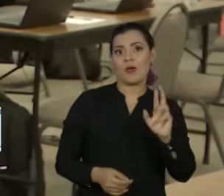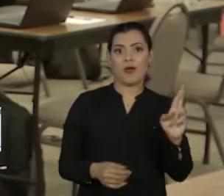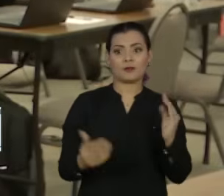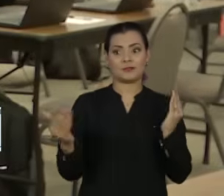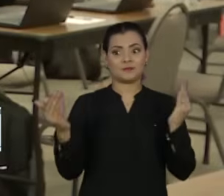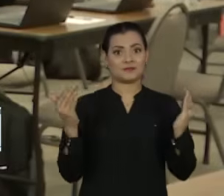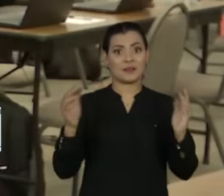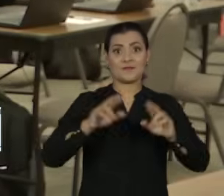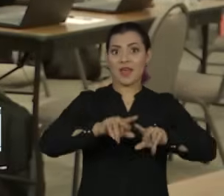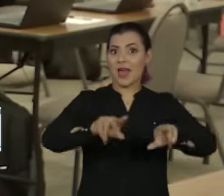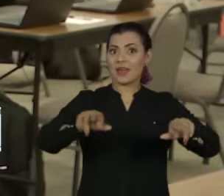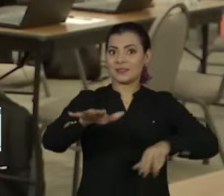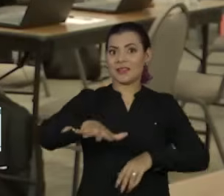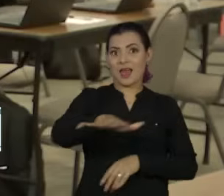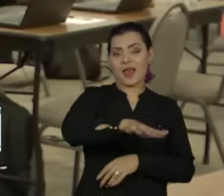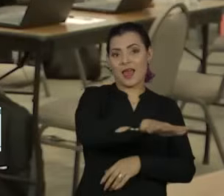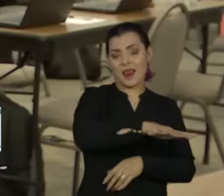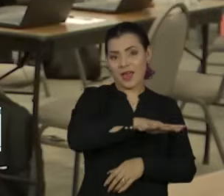de todas as gamas.